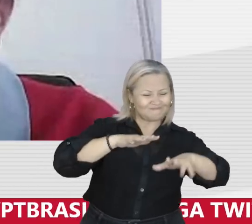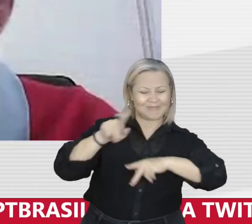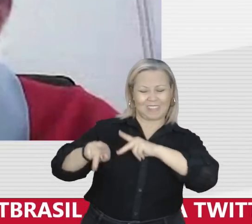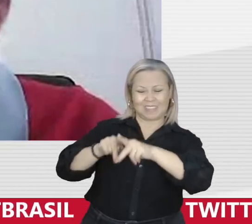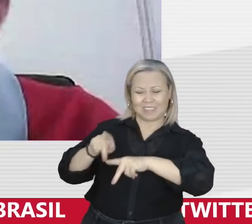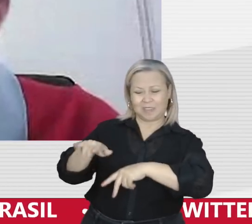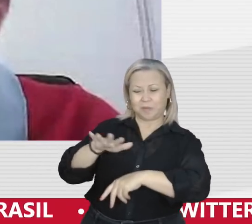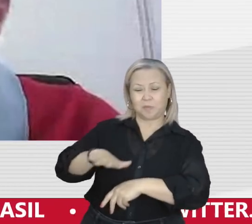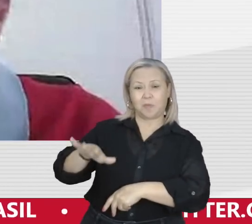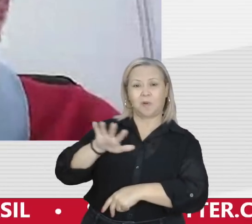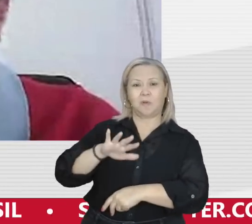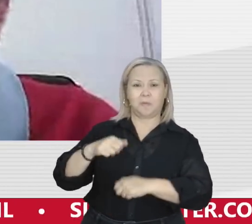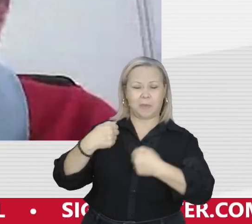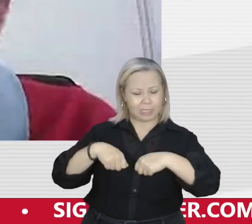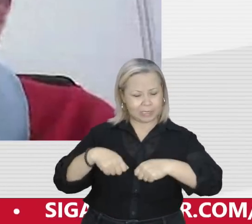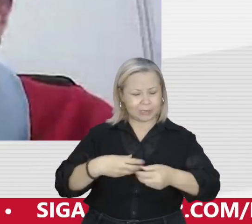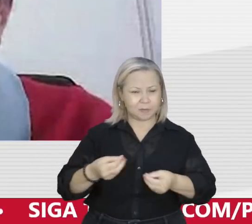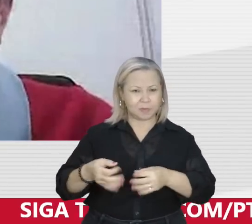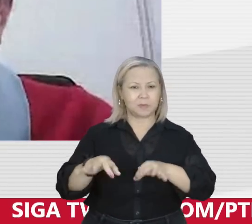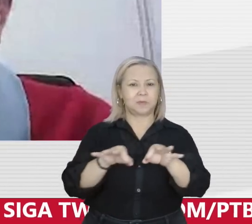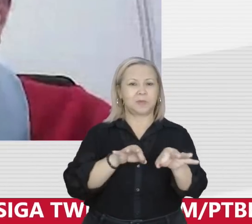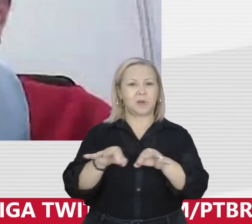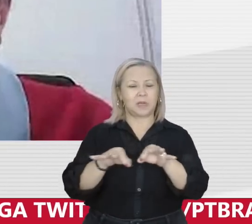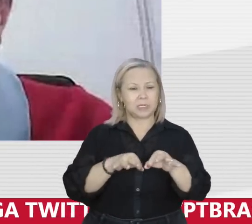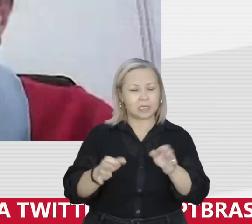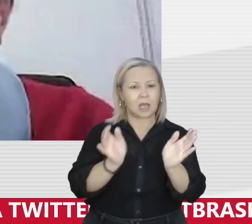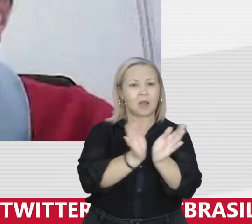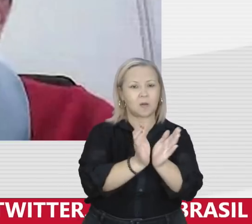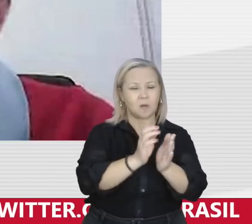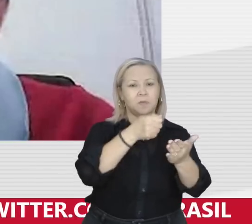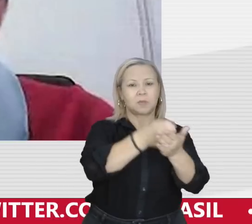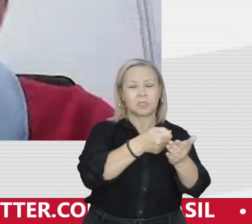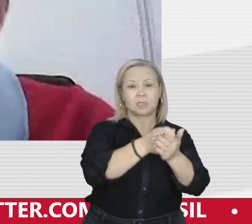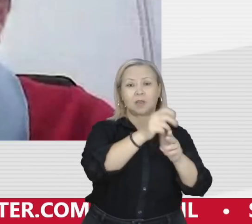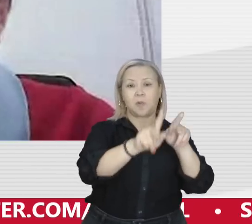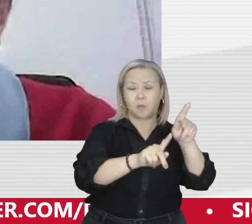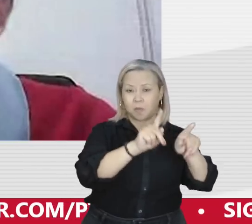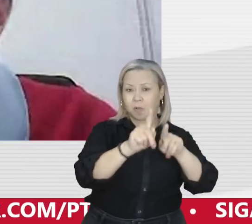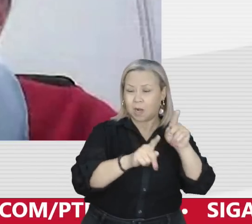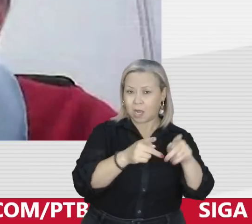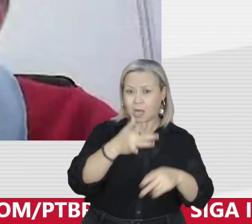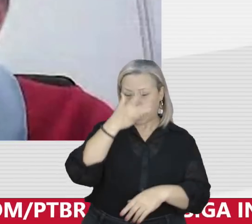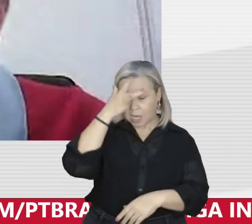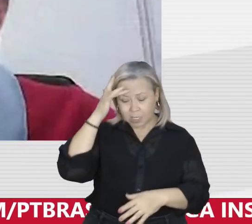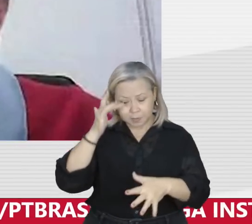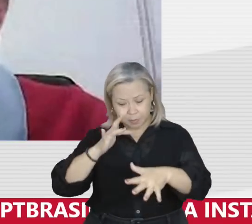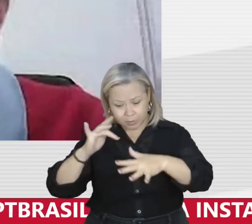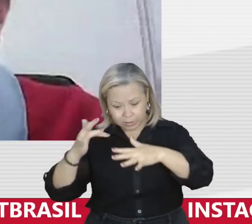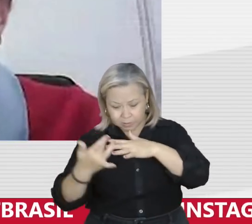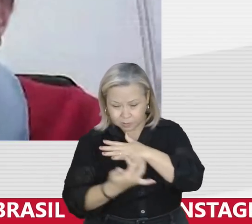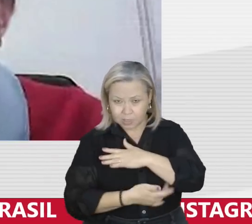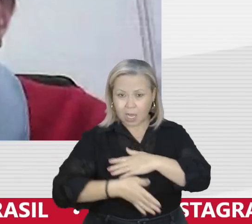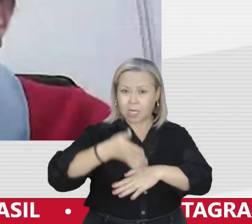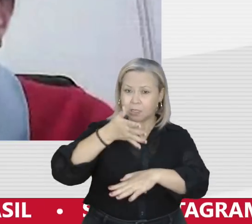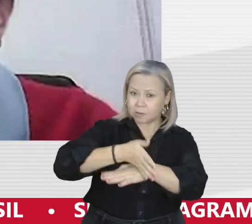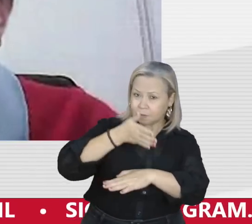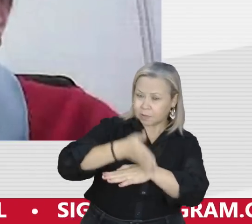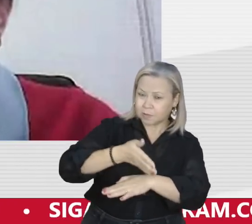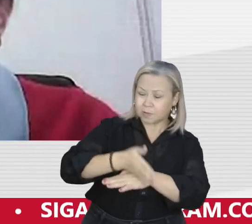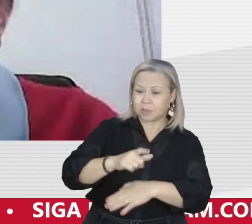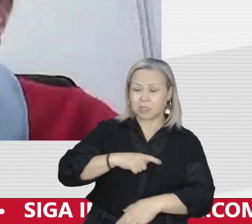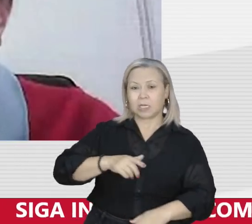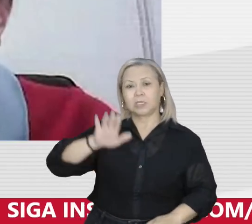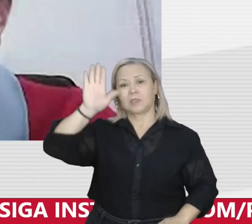né? As pessoas organizaram comitês populares, as pessoas estão em redes sociais, as pessoas têm os seus